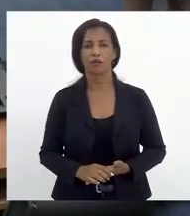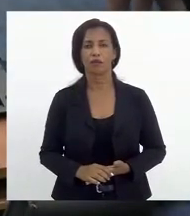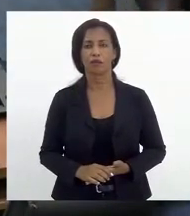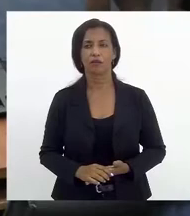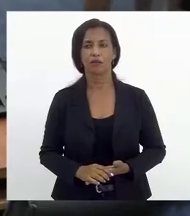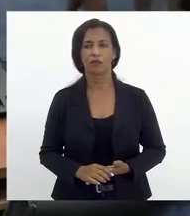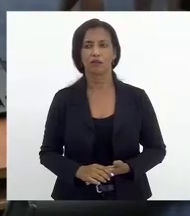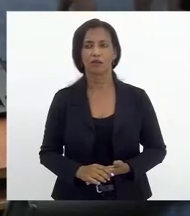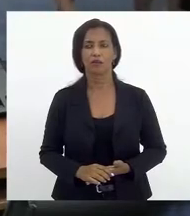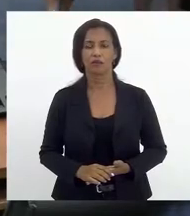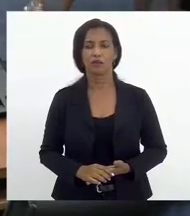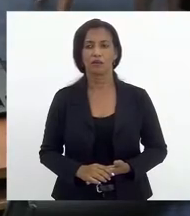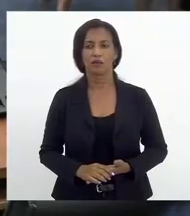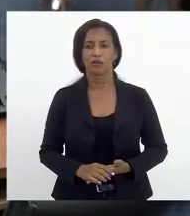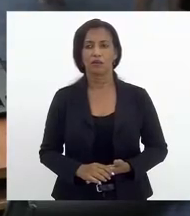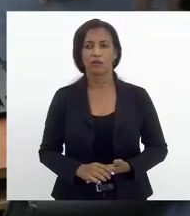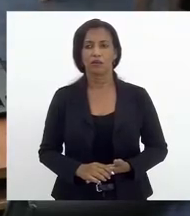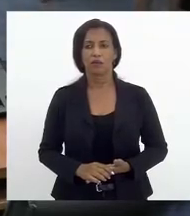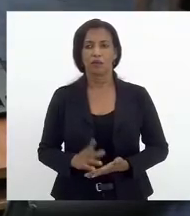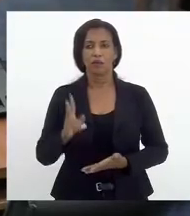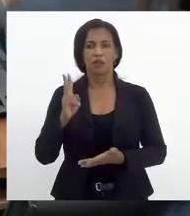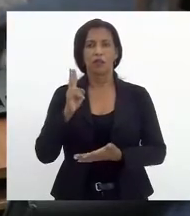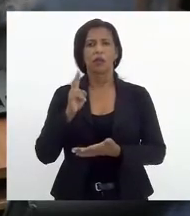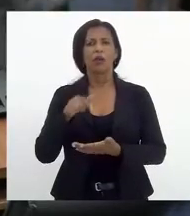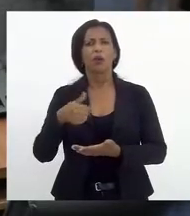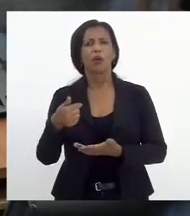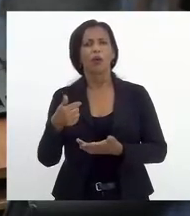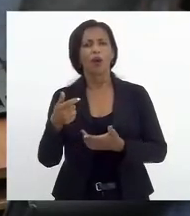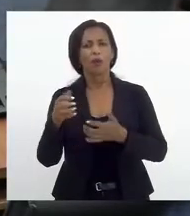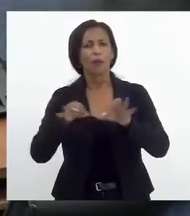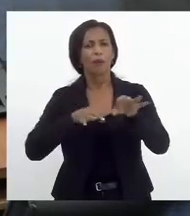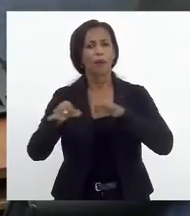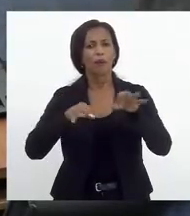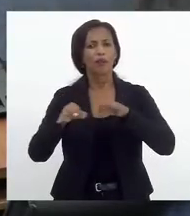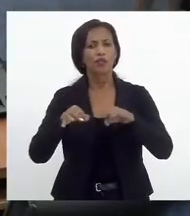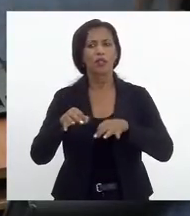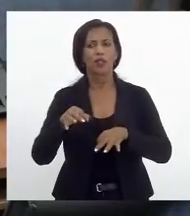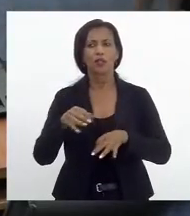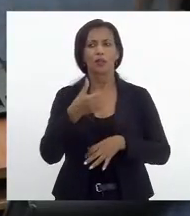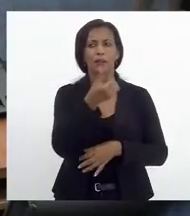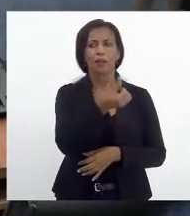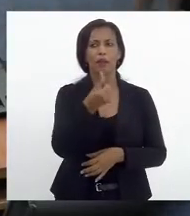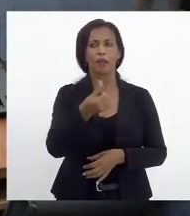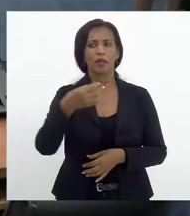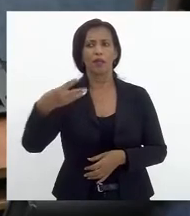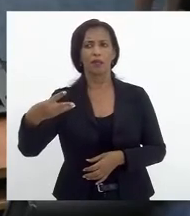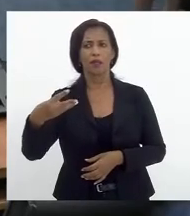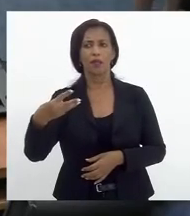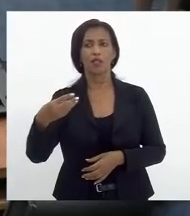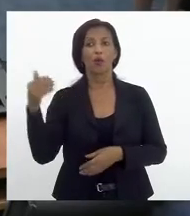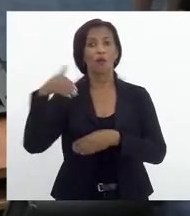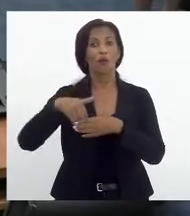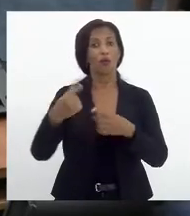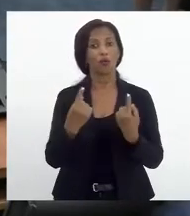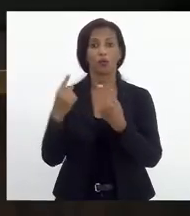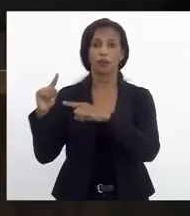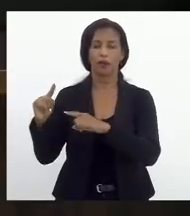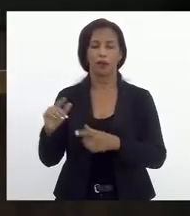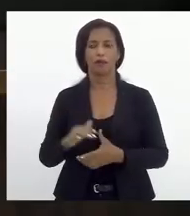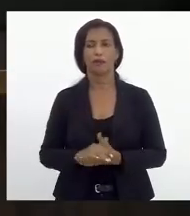não, deputado? É o 663, o médico Mário Vaz. Voto contrário.